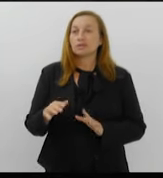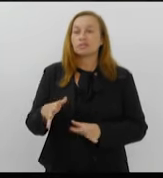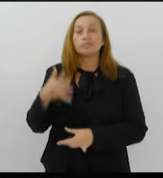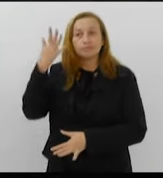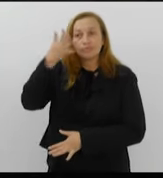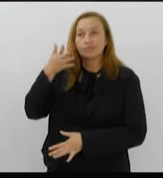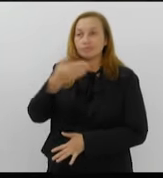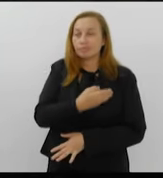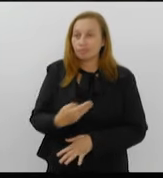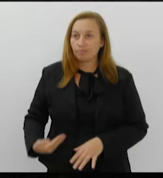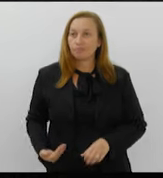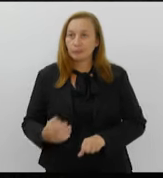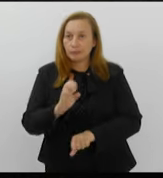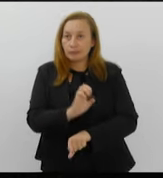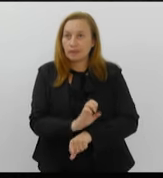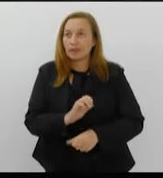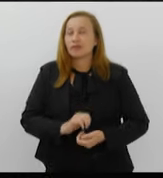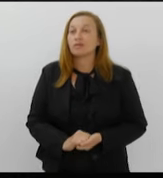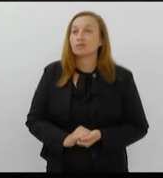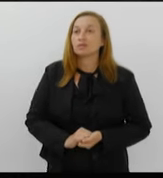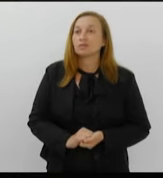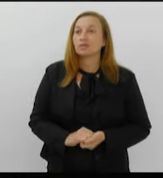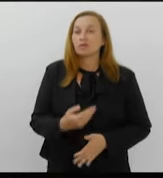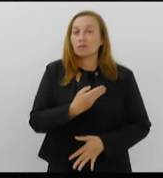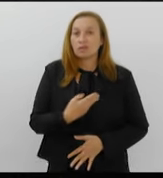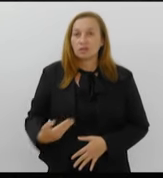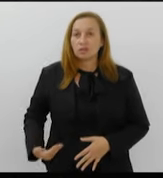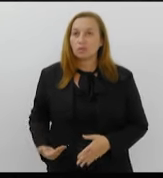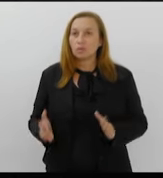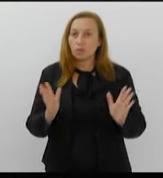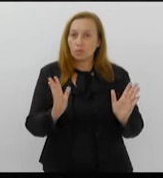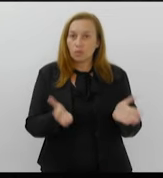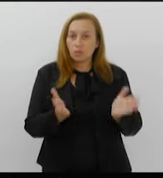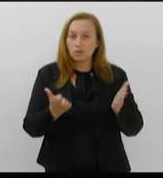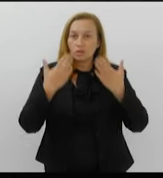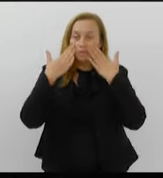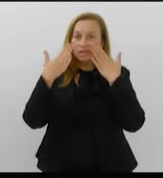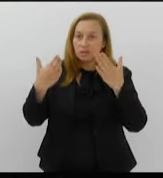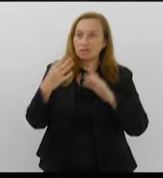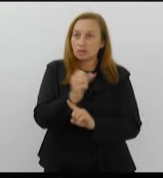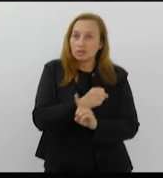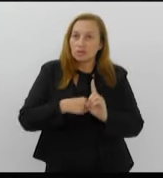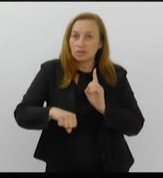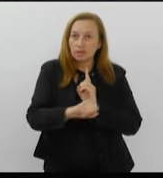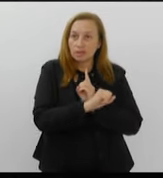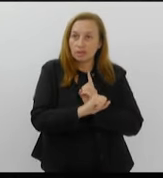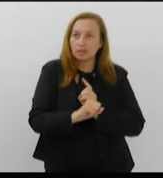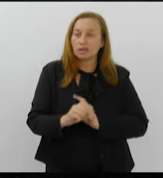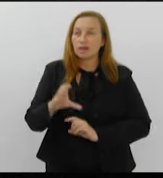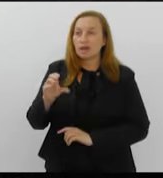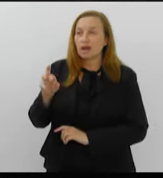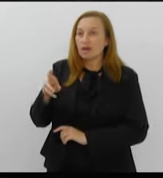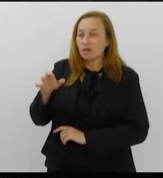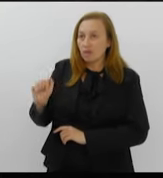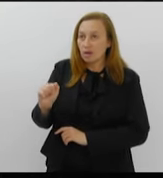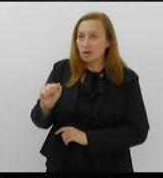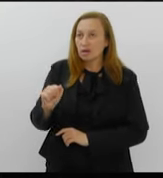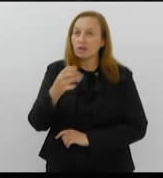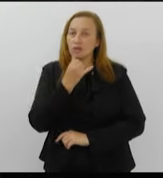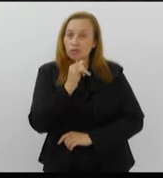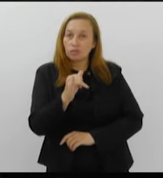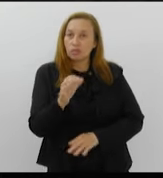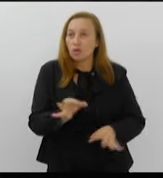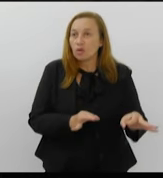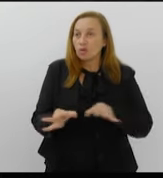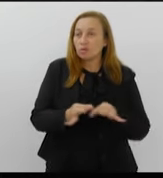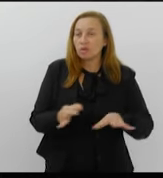do Estado aqui coloca. O governador tinha que estar hoje apresentando para a sociedade carioca e fluminense um plano de